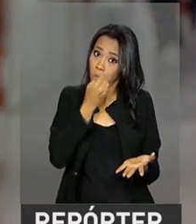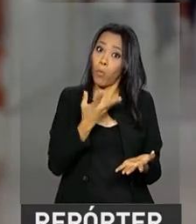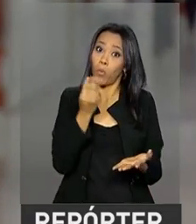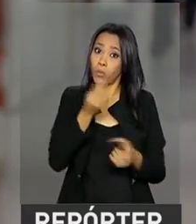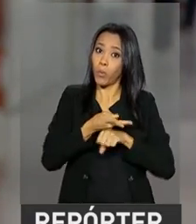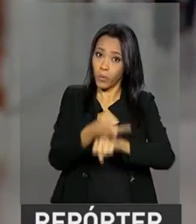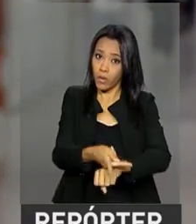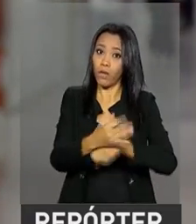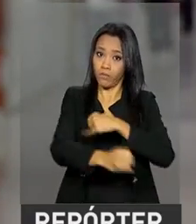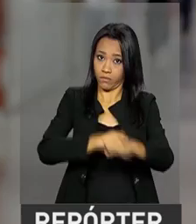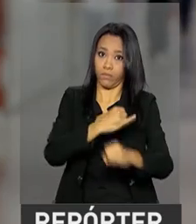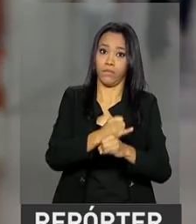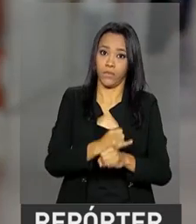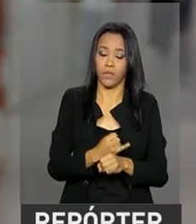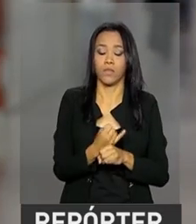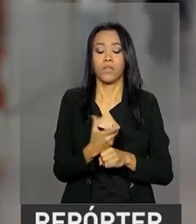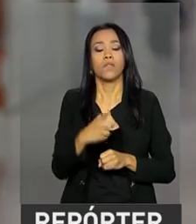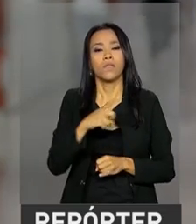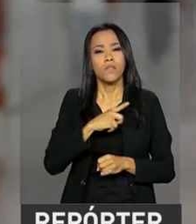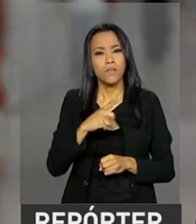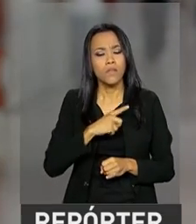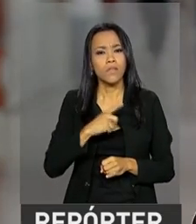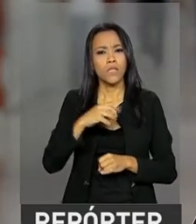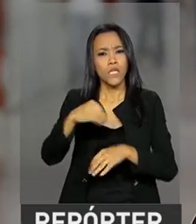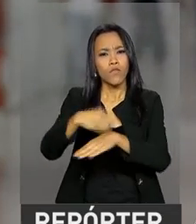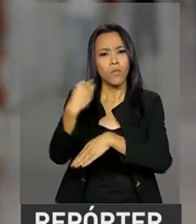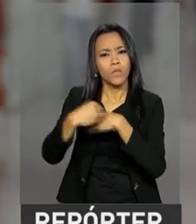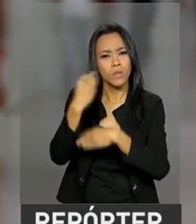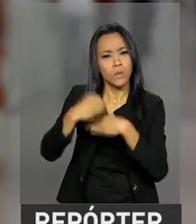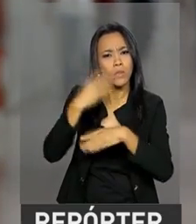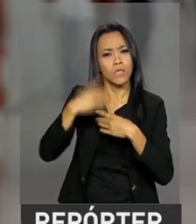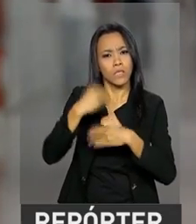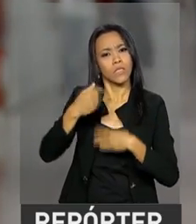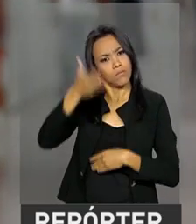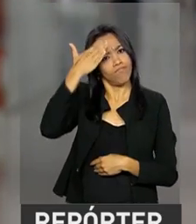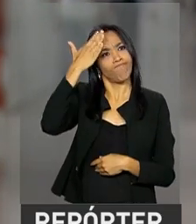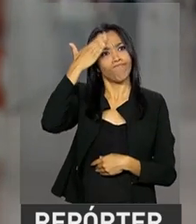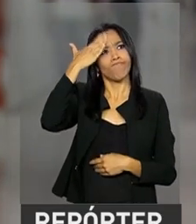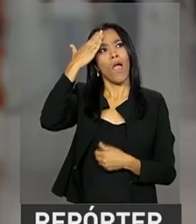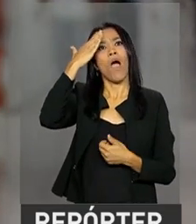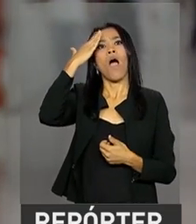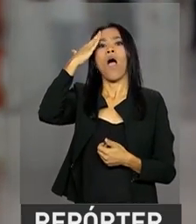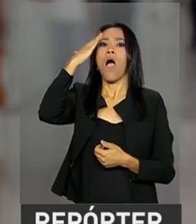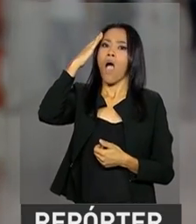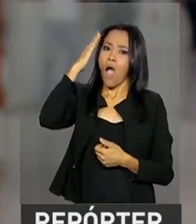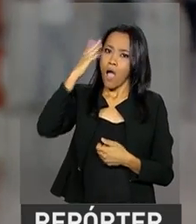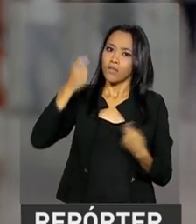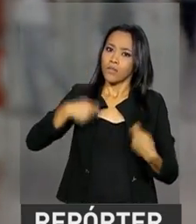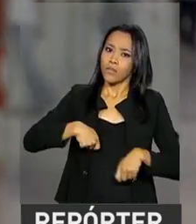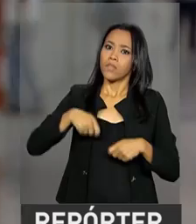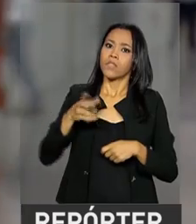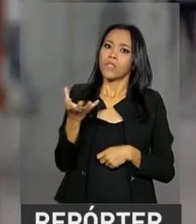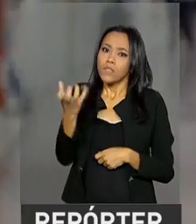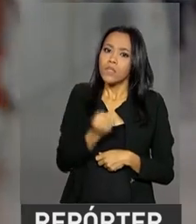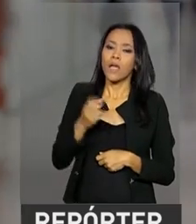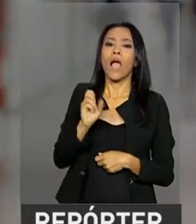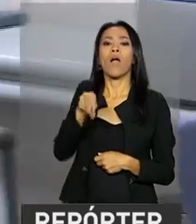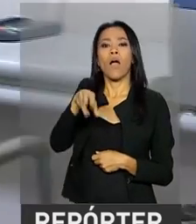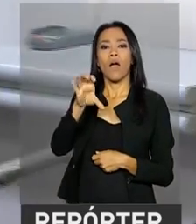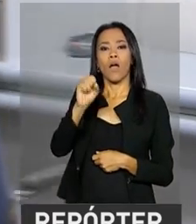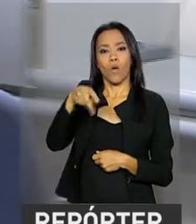procurado e que tem gerado as informações necessárias para que o trabalhador possa então sacar a conta inativa do